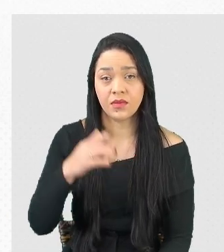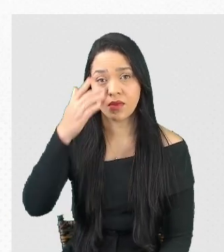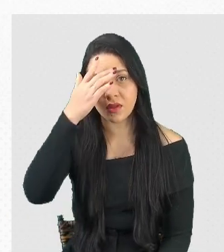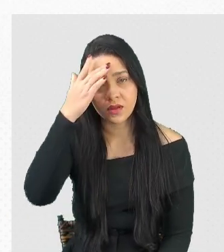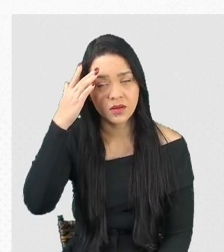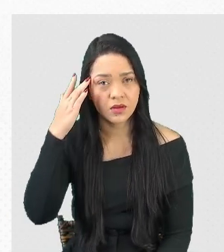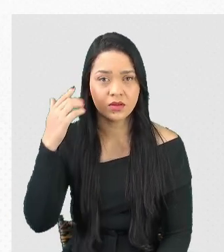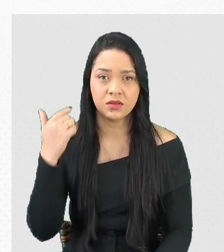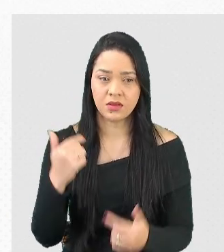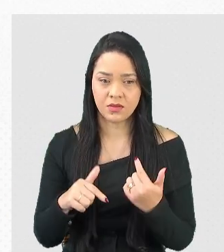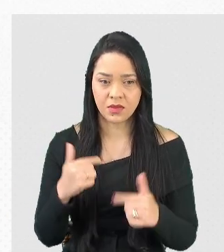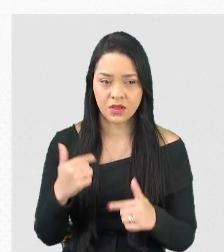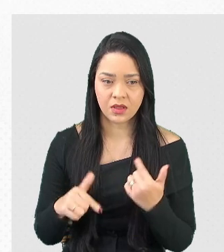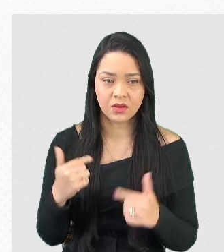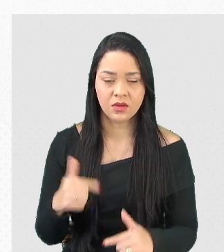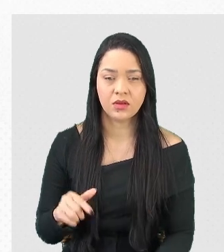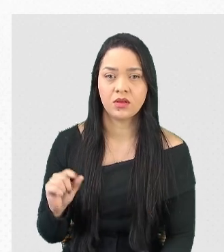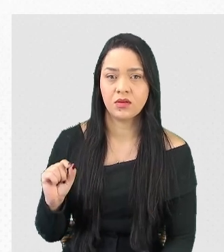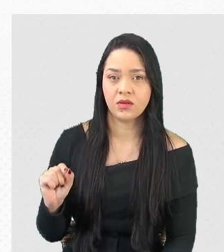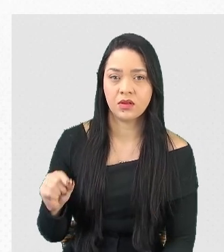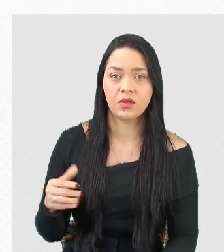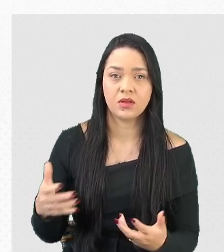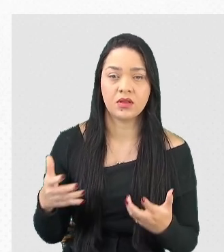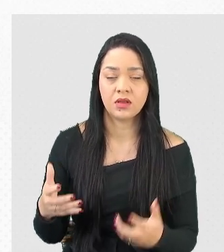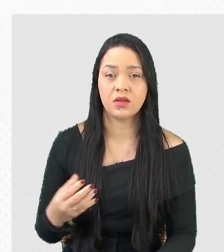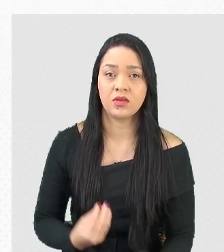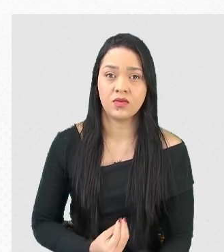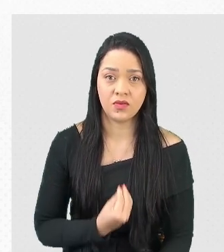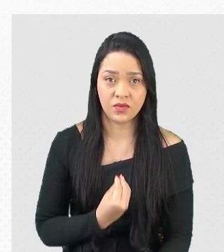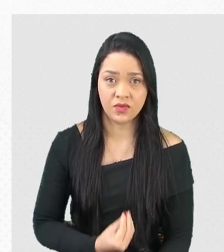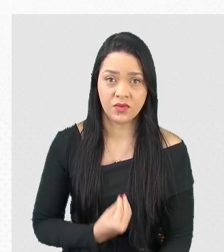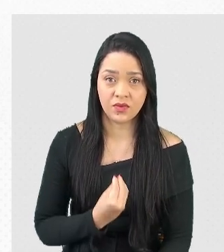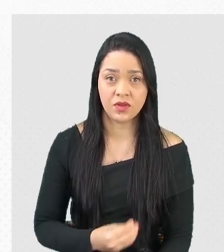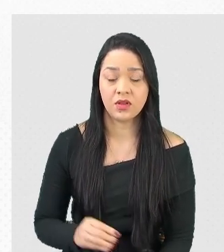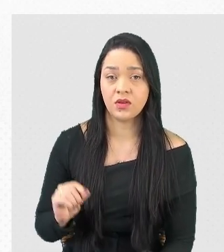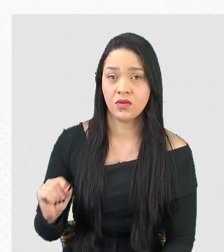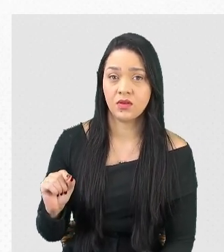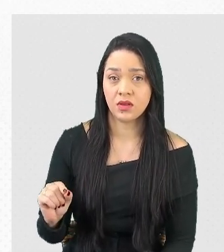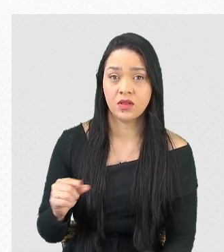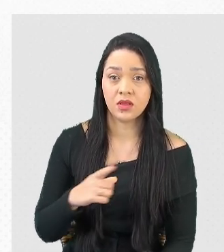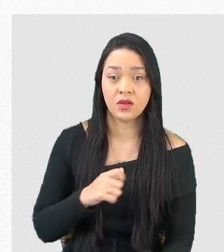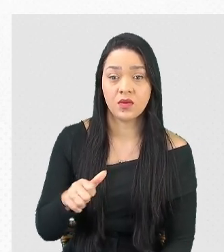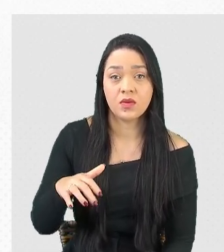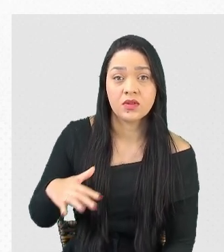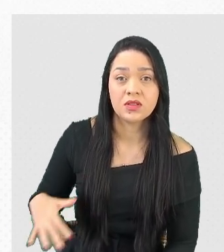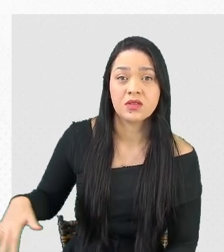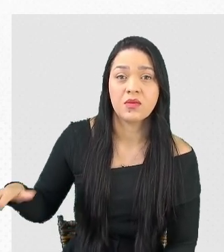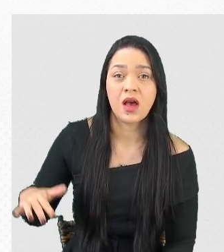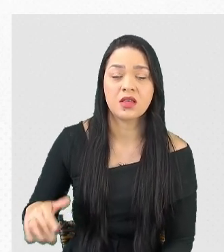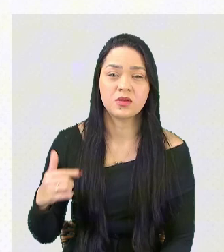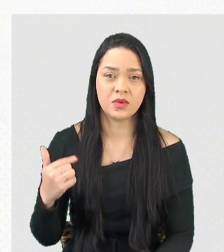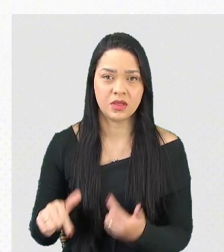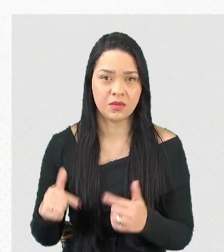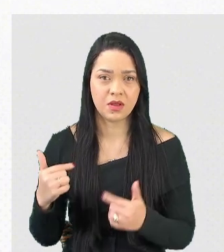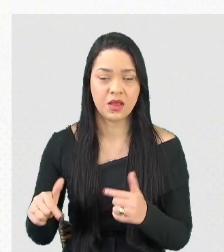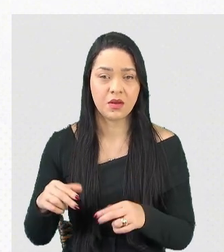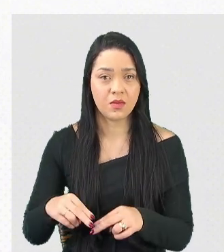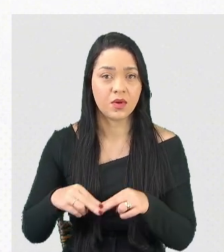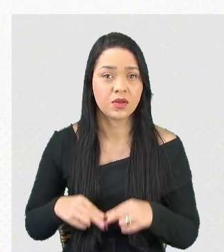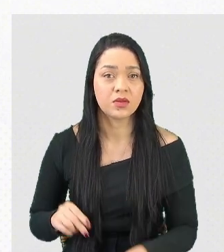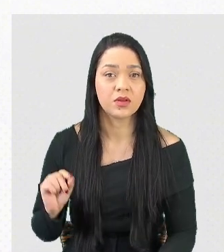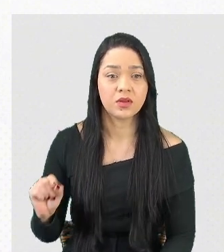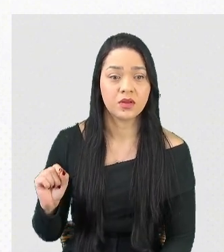querem, claro, um espaço para trabalhar. E é por isso que eles vão ser trabalhadores urbanos. No primeiro momento nas